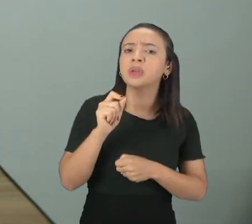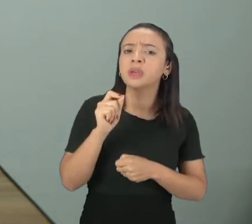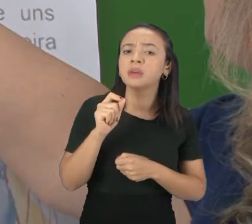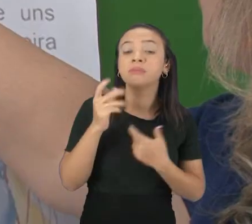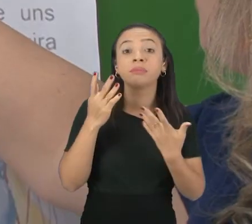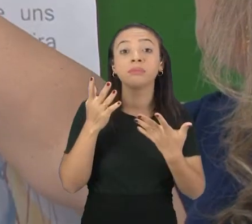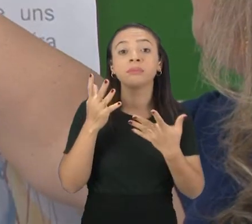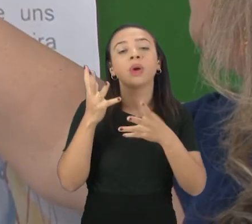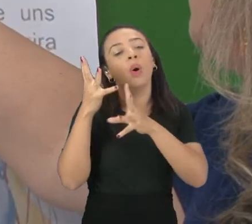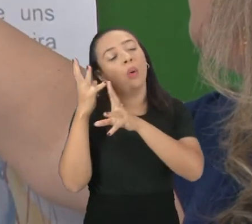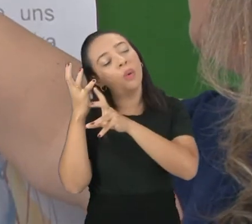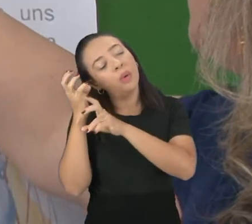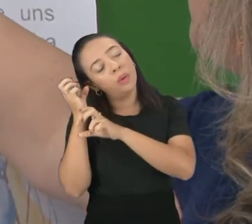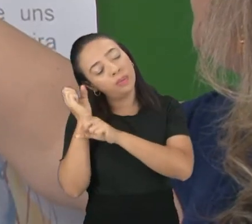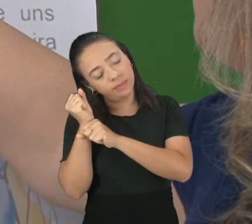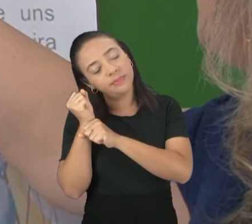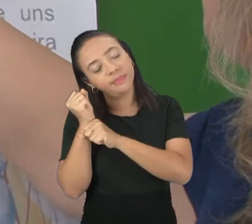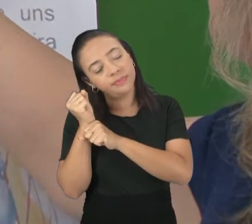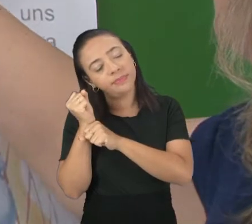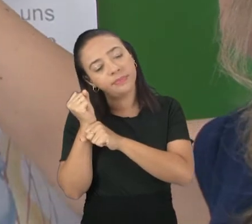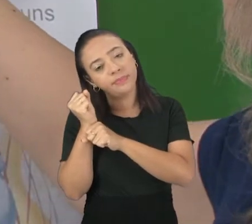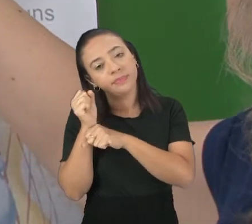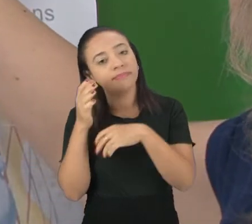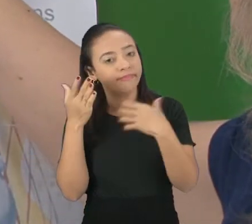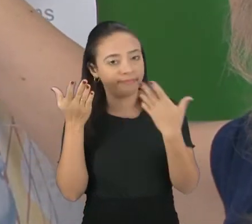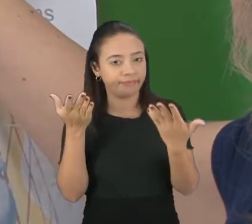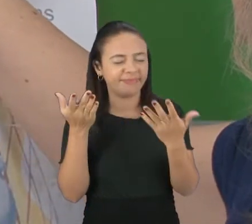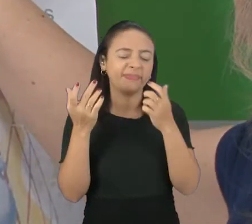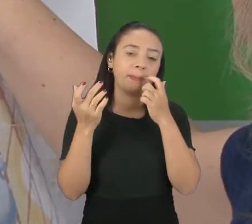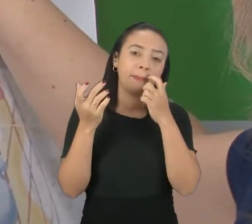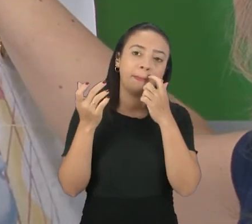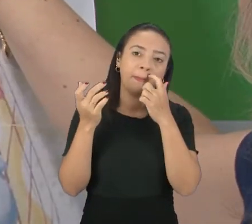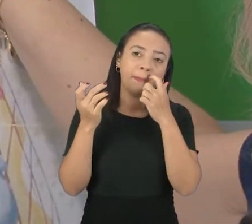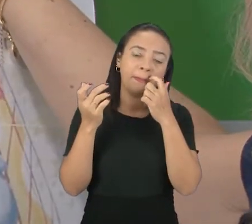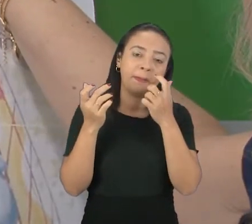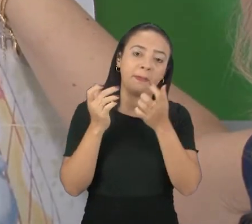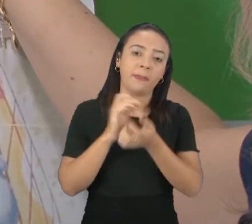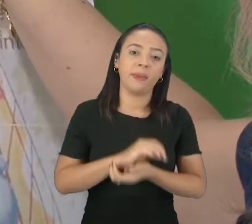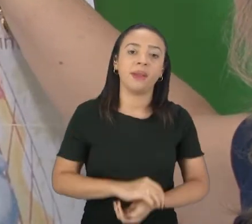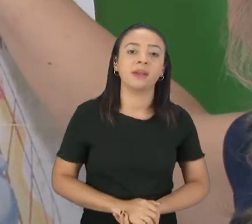leão dormia, né? O leão dormia